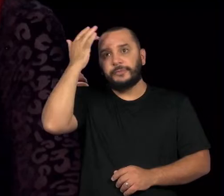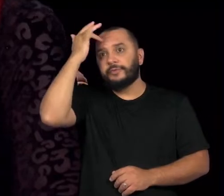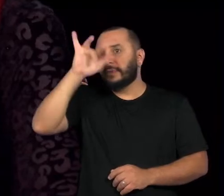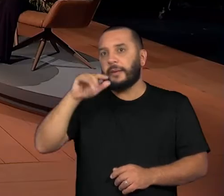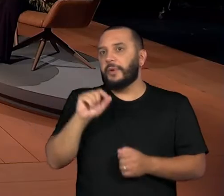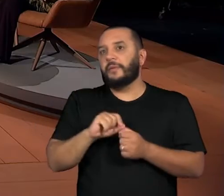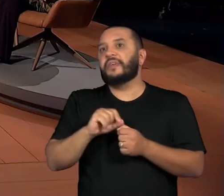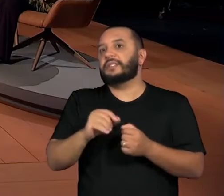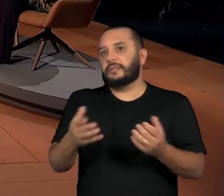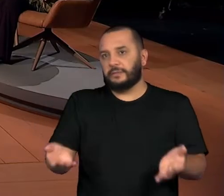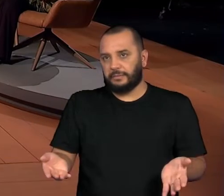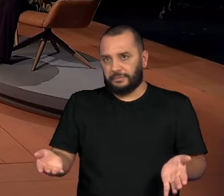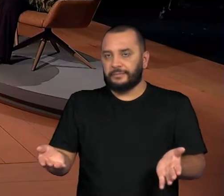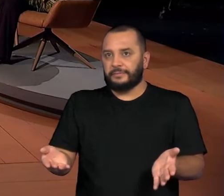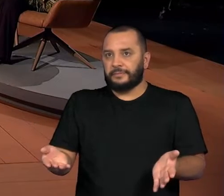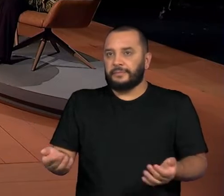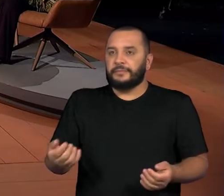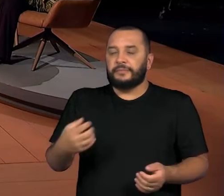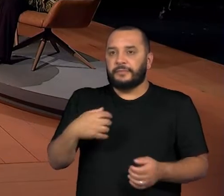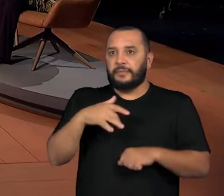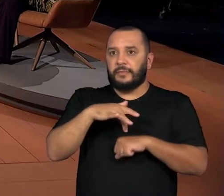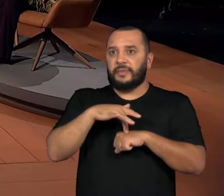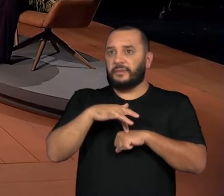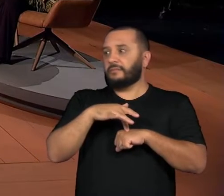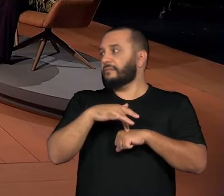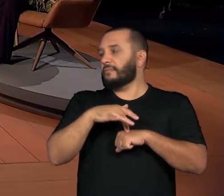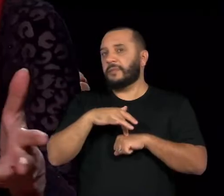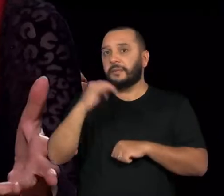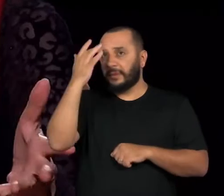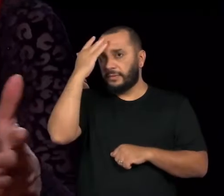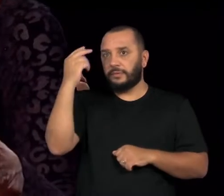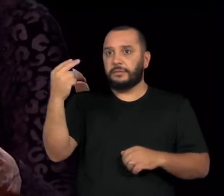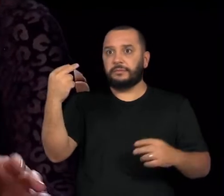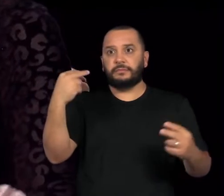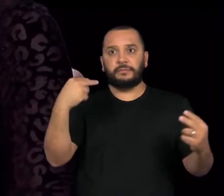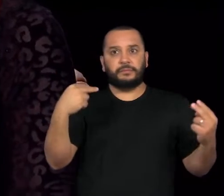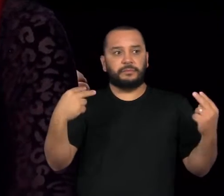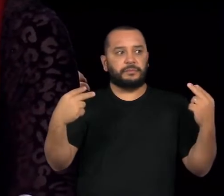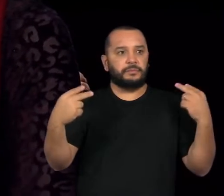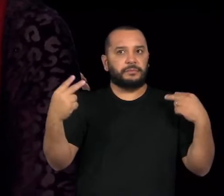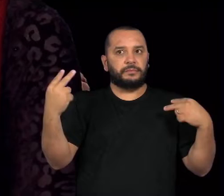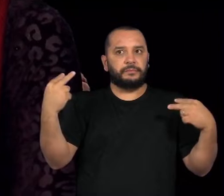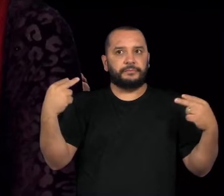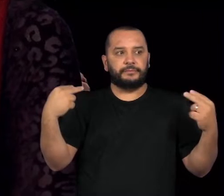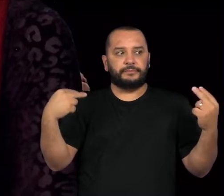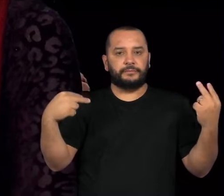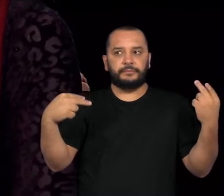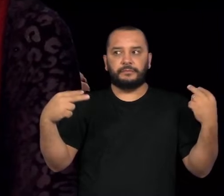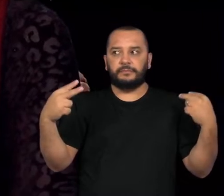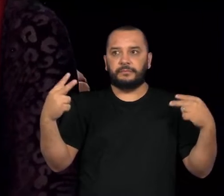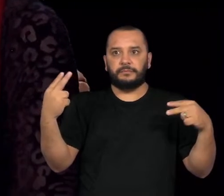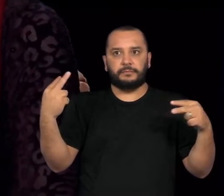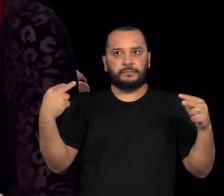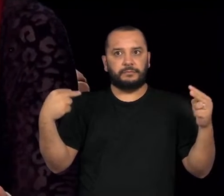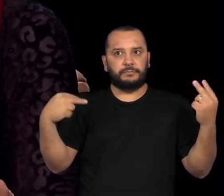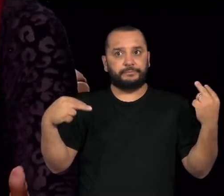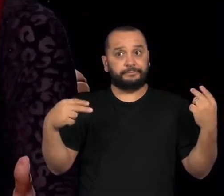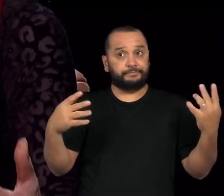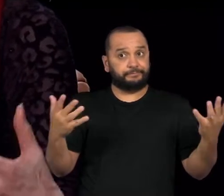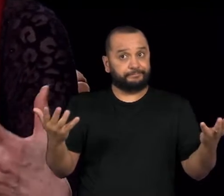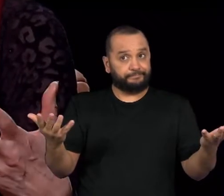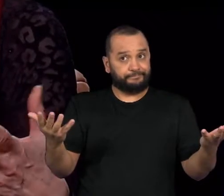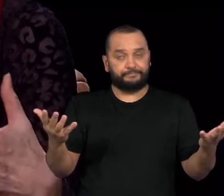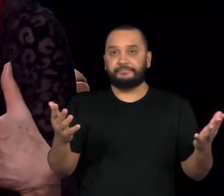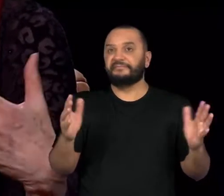fazer, né? Me sentia observada, assim, como uma coisa que estava ali. E, afinal de contas, o que